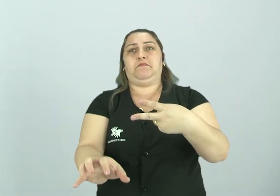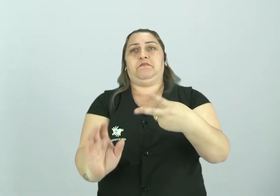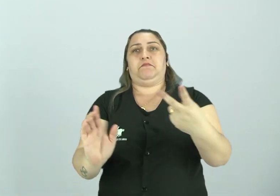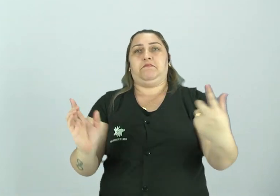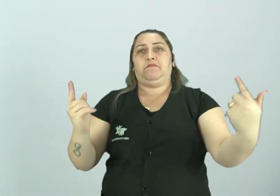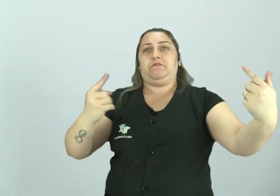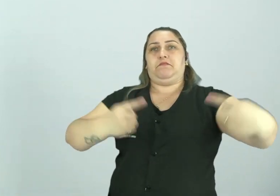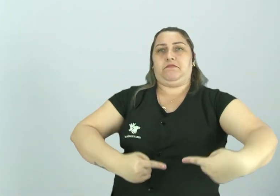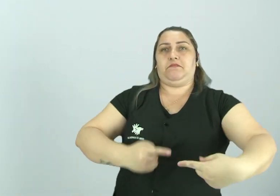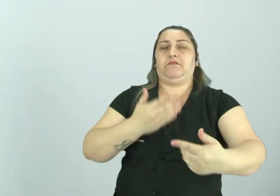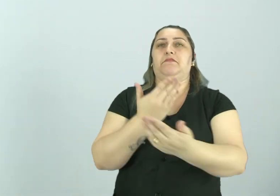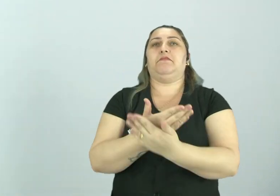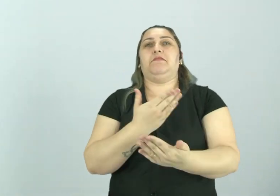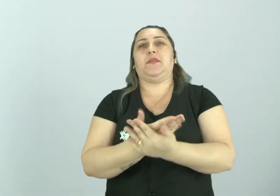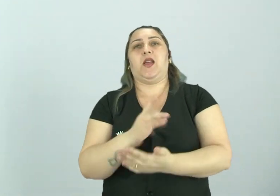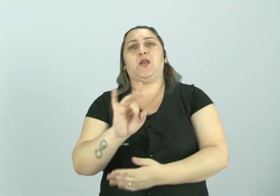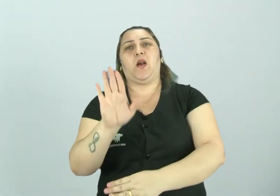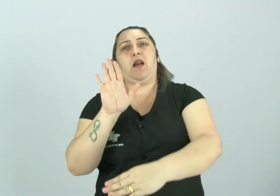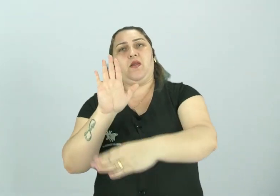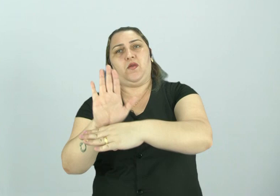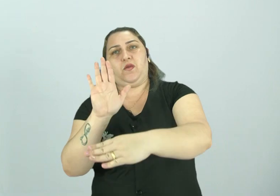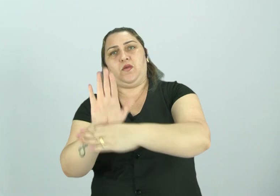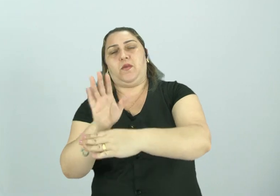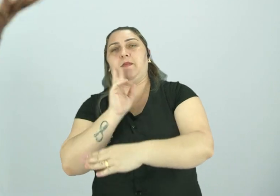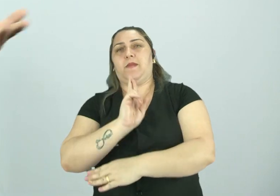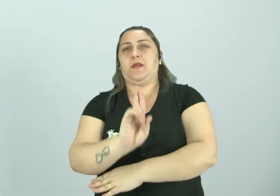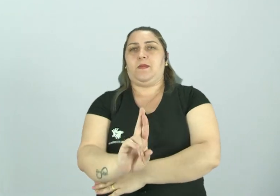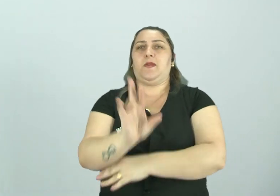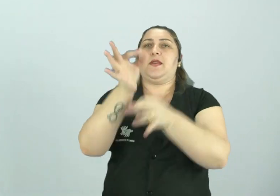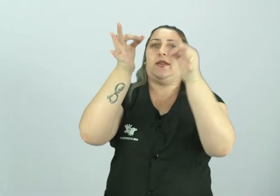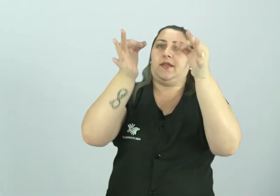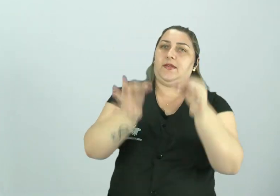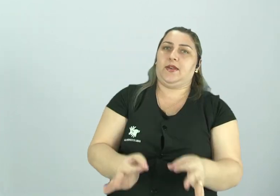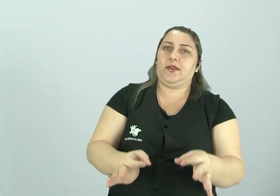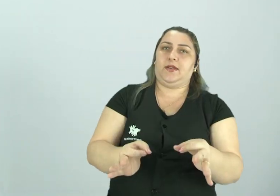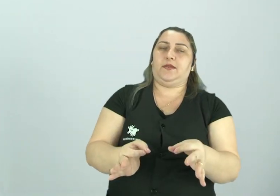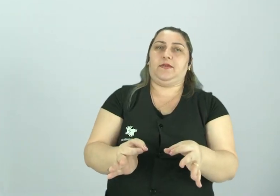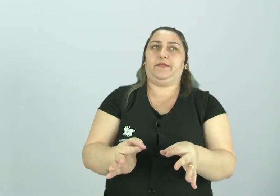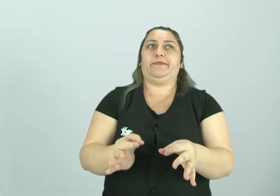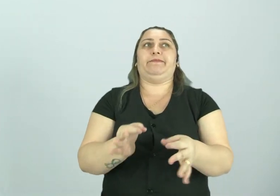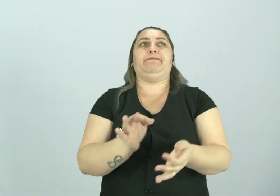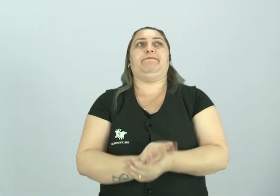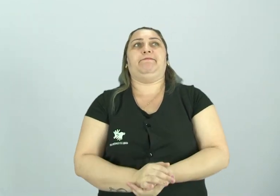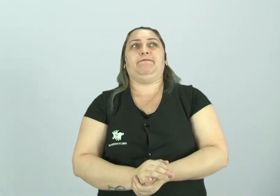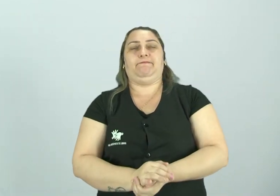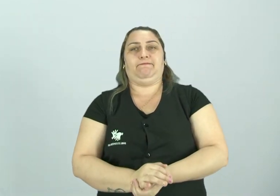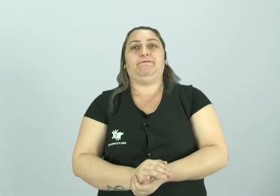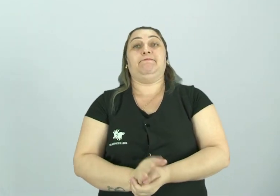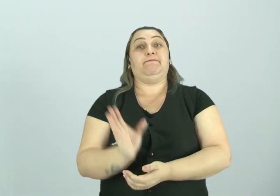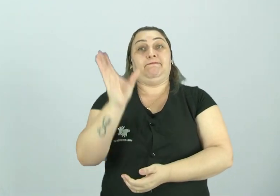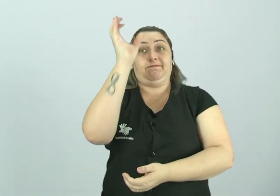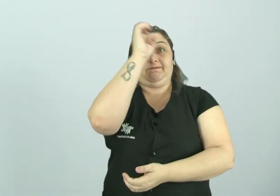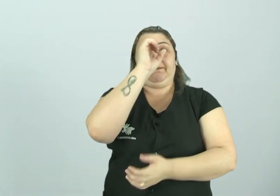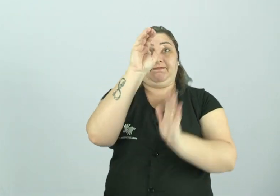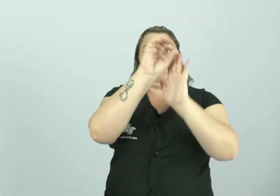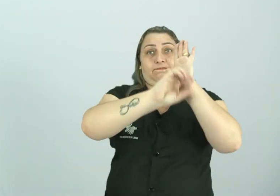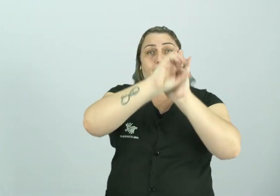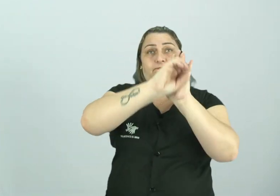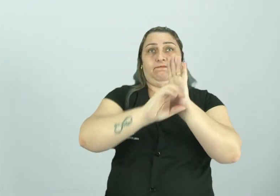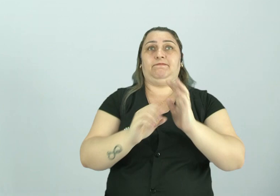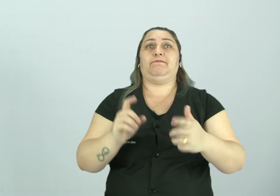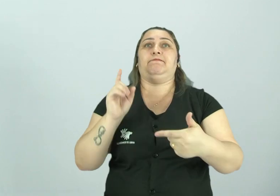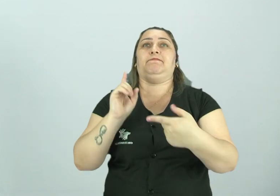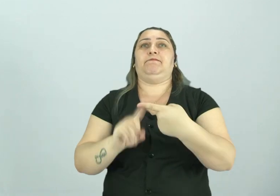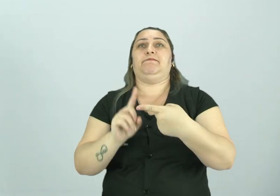filho que estuda, pelo menos ajude aí para ele responder bem e ver se ele está antenado no conteúdo, tá certo? Vamos lá então para a